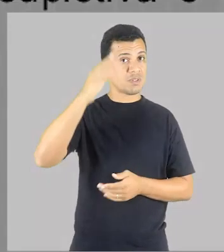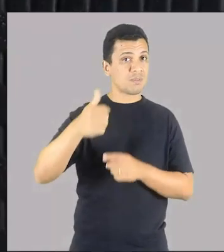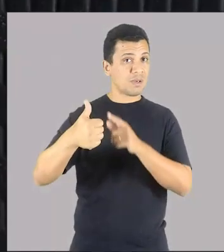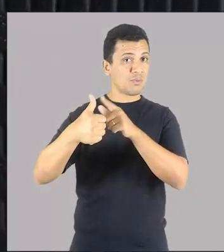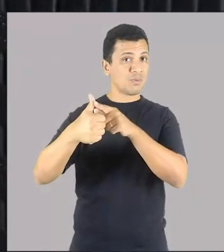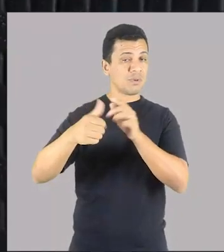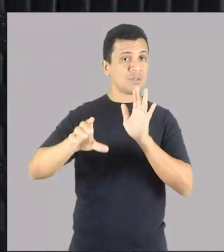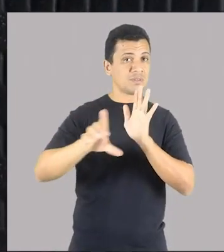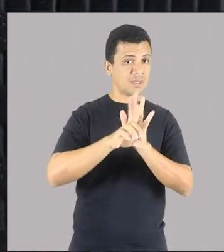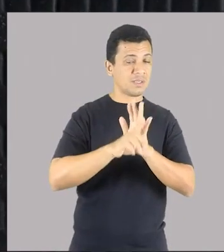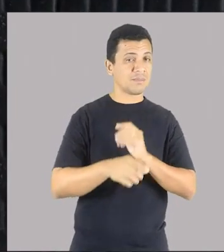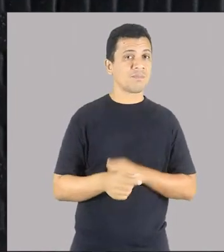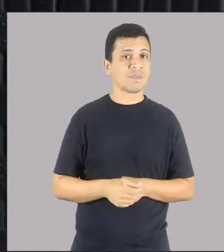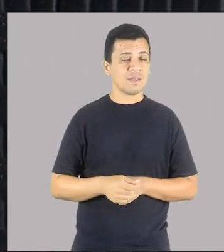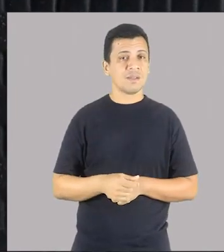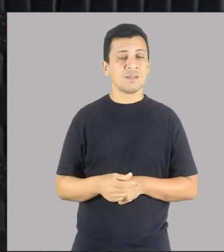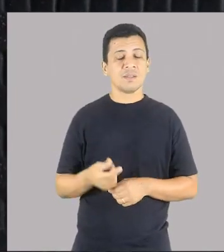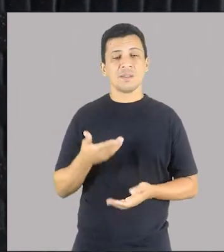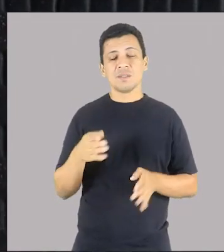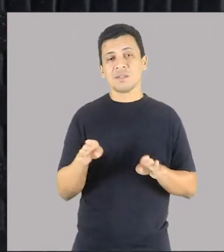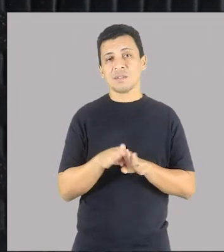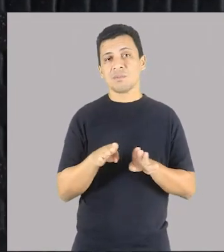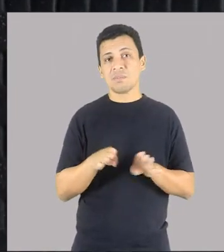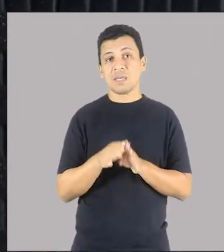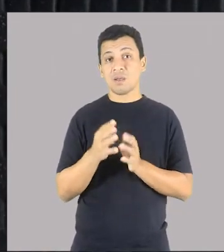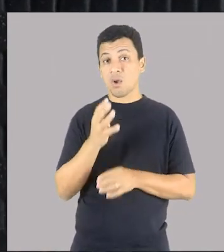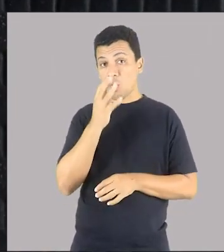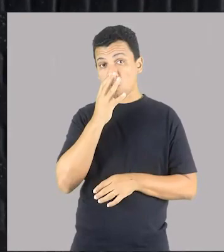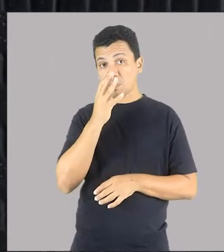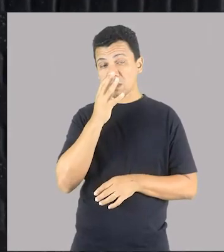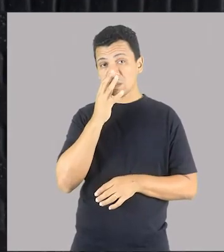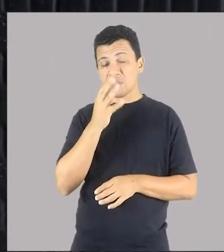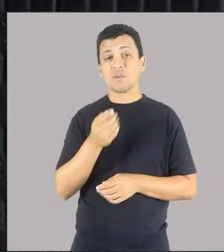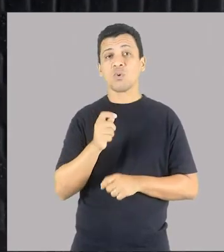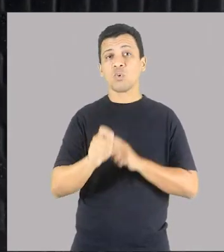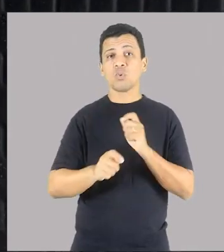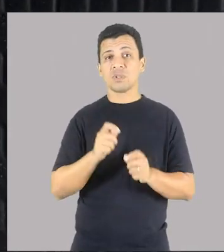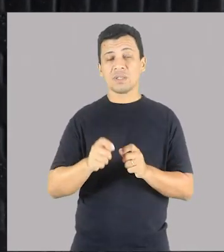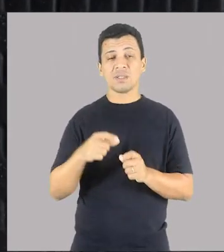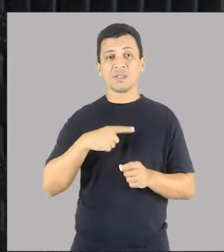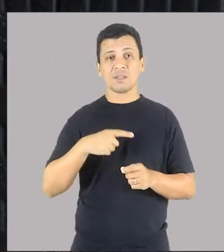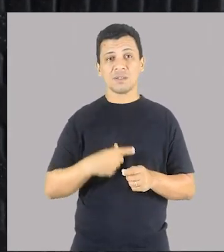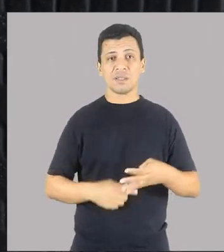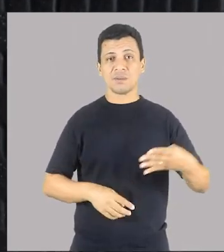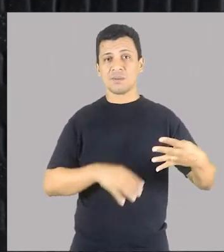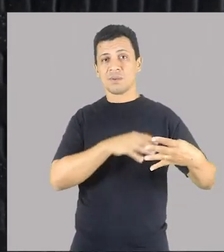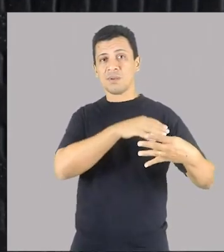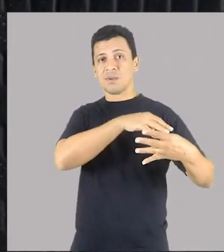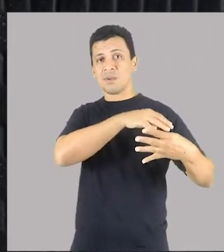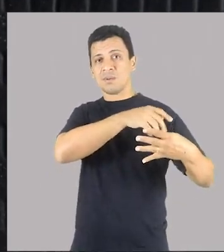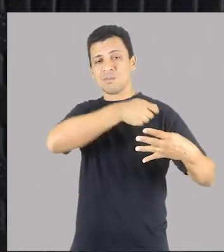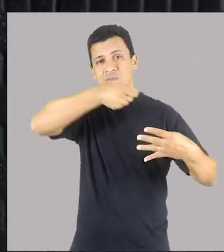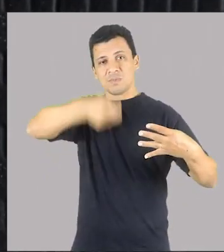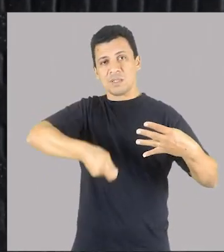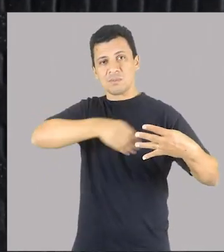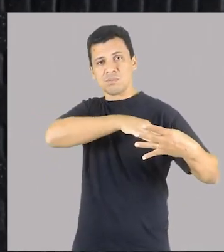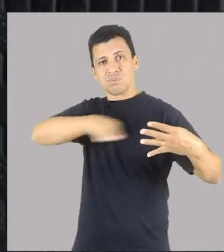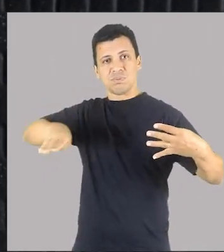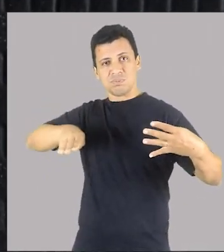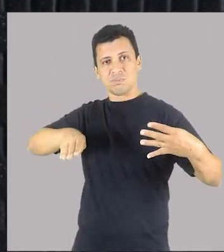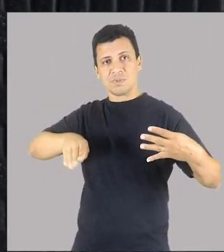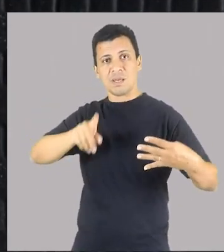a lei, e essa fonte principal também se observa na jurisprudência. Tanto a lei quanto a jurisprudência são fontes